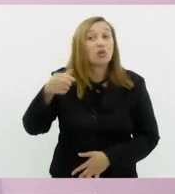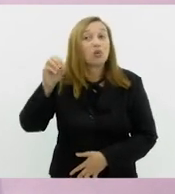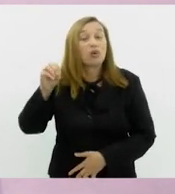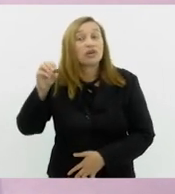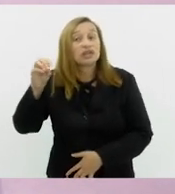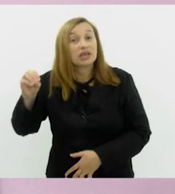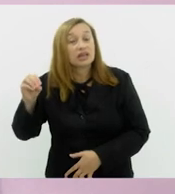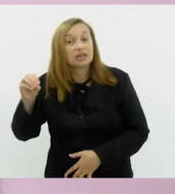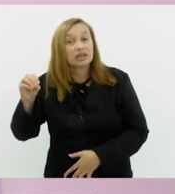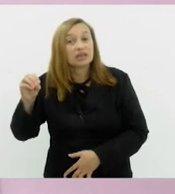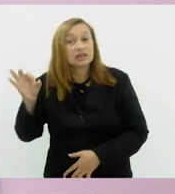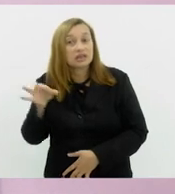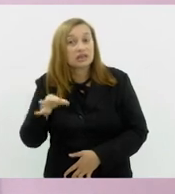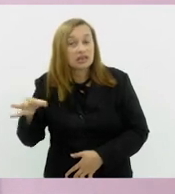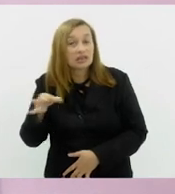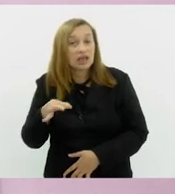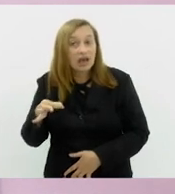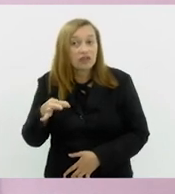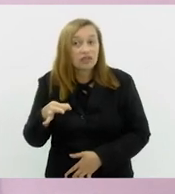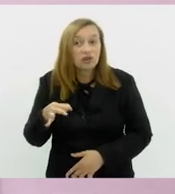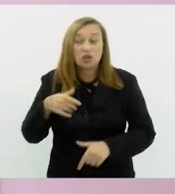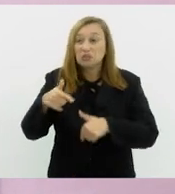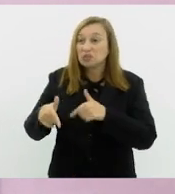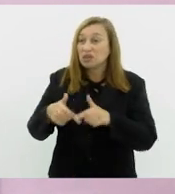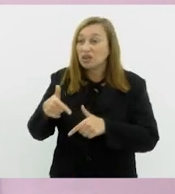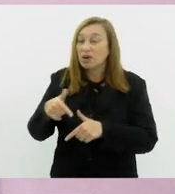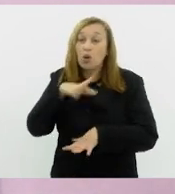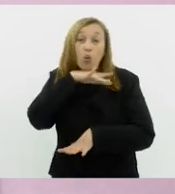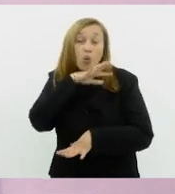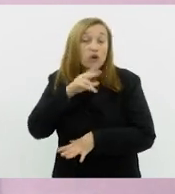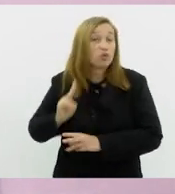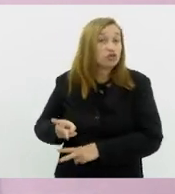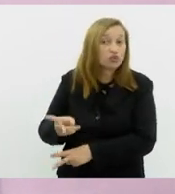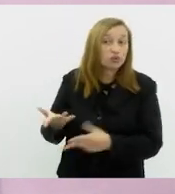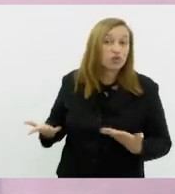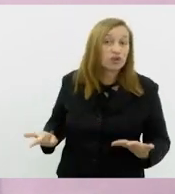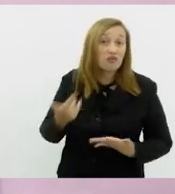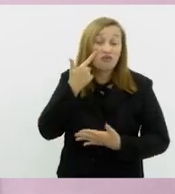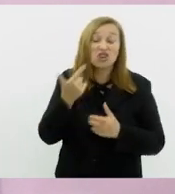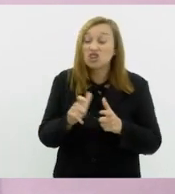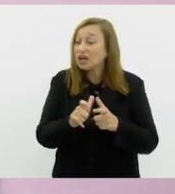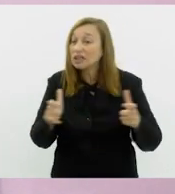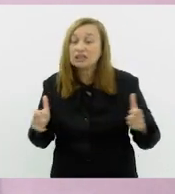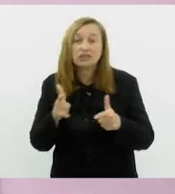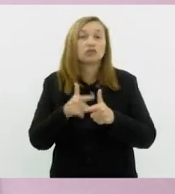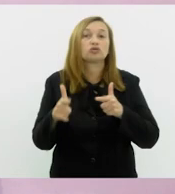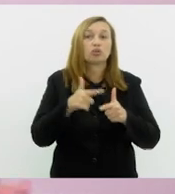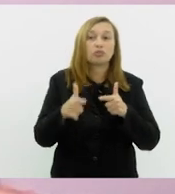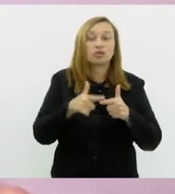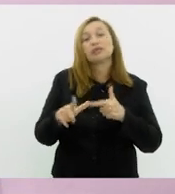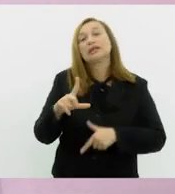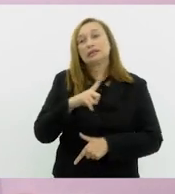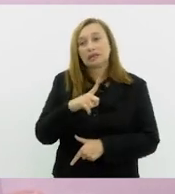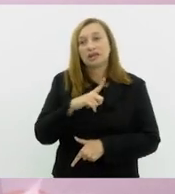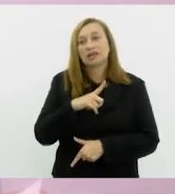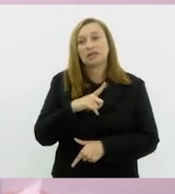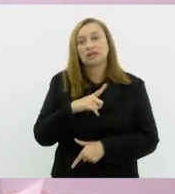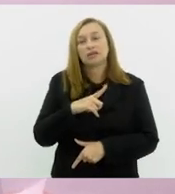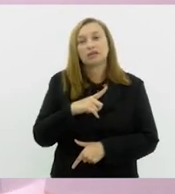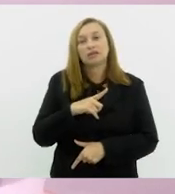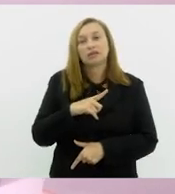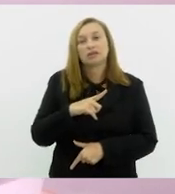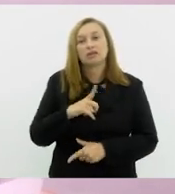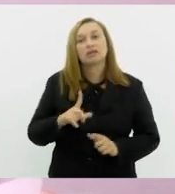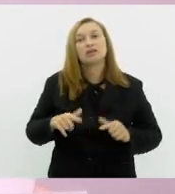R$ 7,80, e o serviço continua a piorar. Então, olha o tamanho dos problemas que a gente tem que